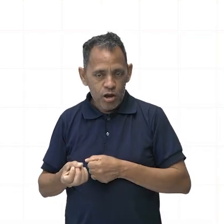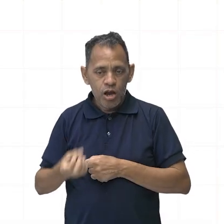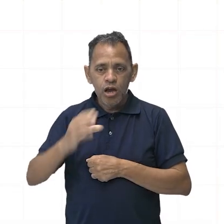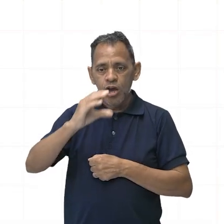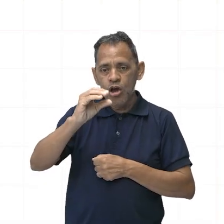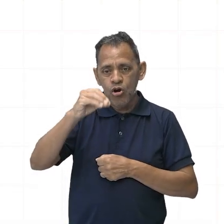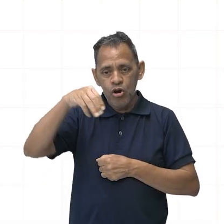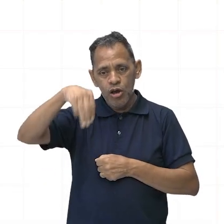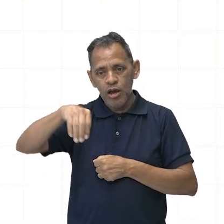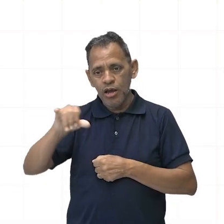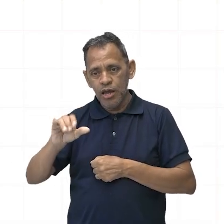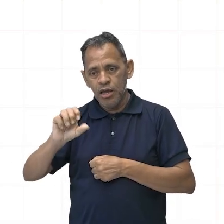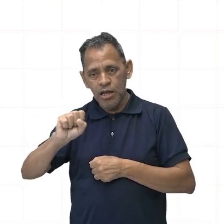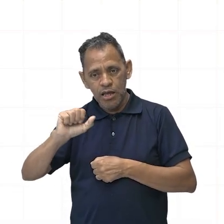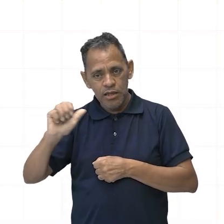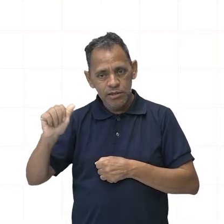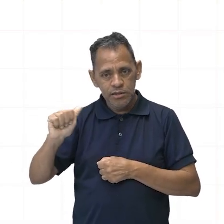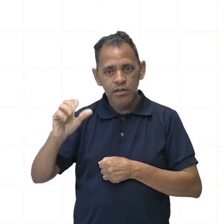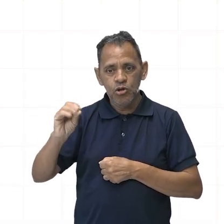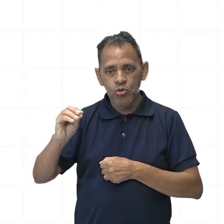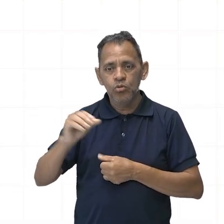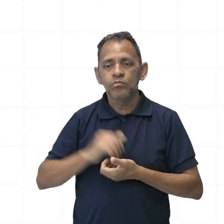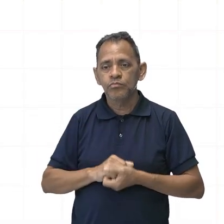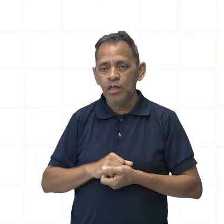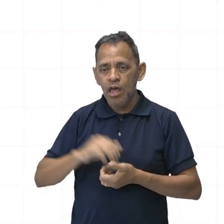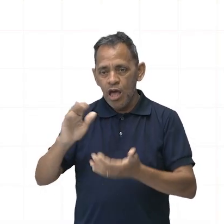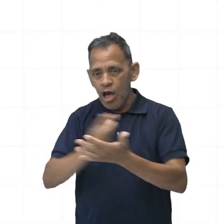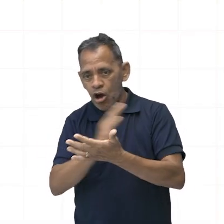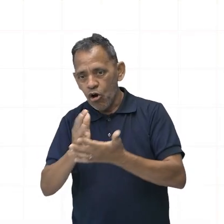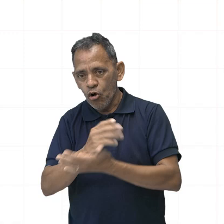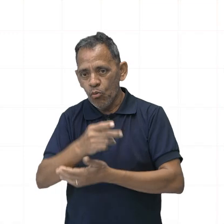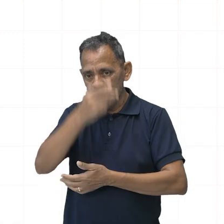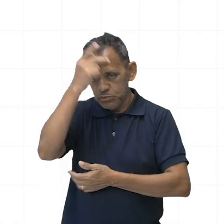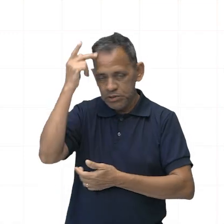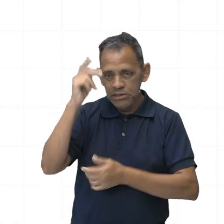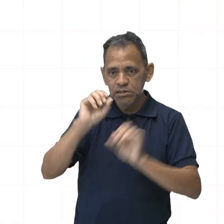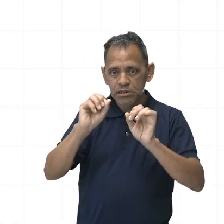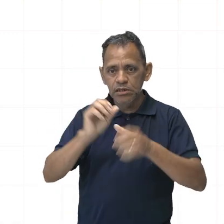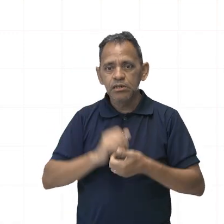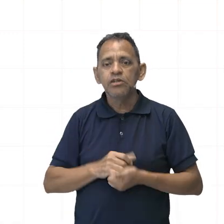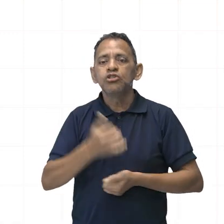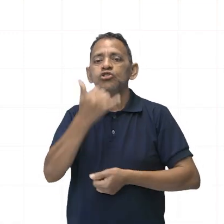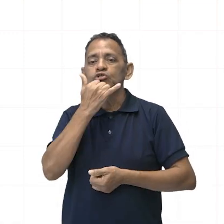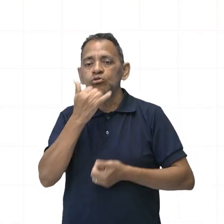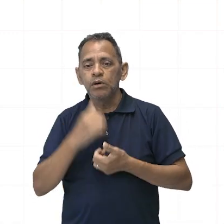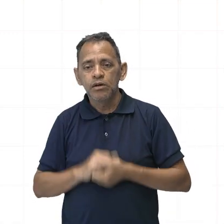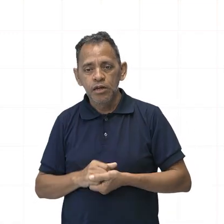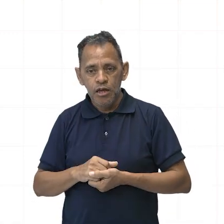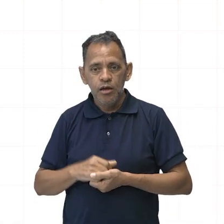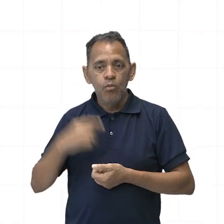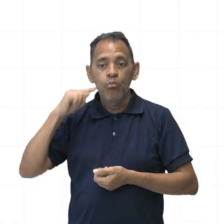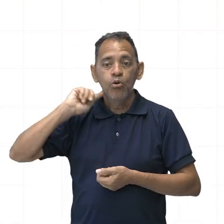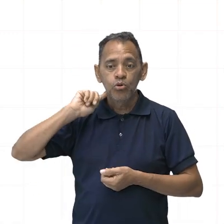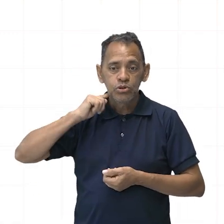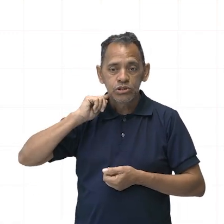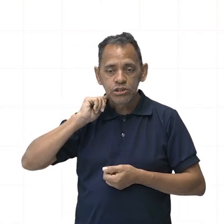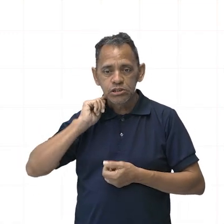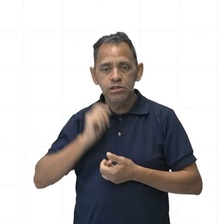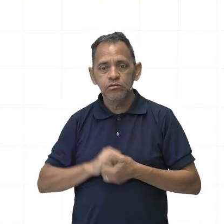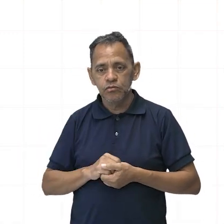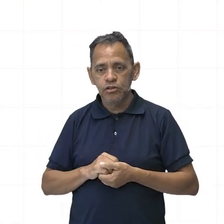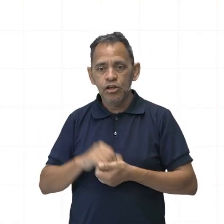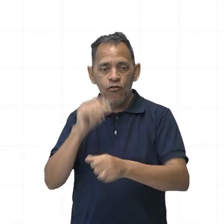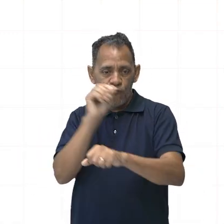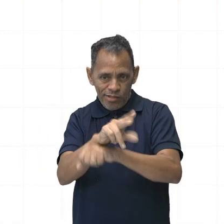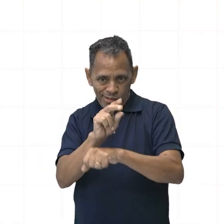ali as atividades, elas acabam que liberando poluentes na natureza e, consequentemente, contaminando o ar, a água e